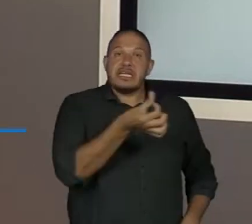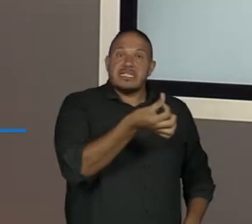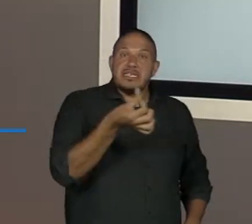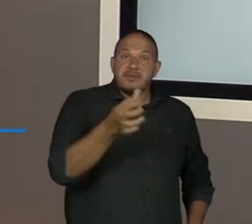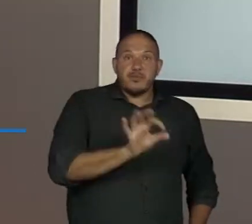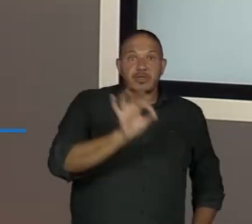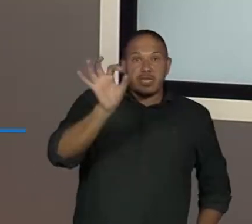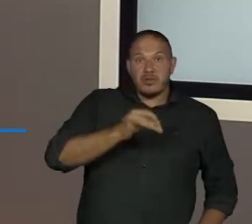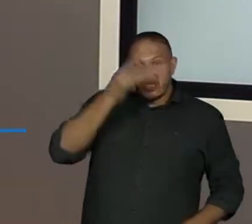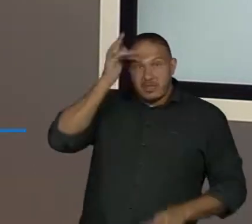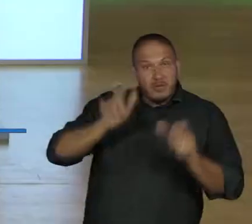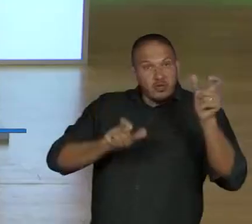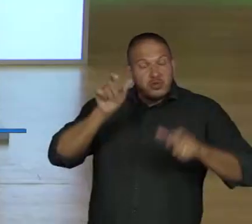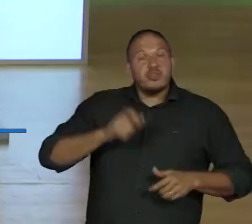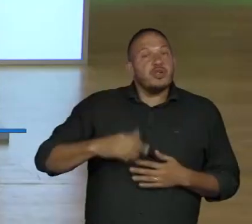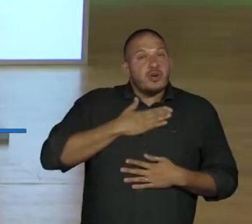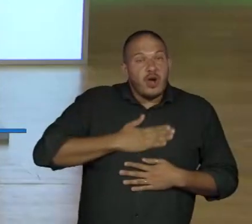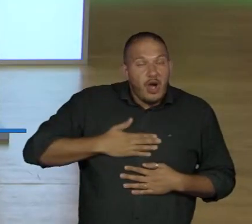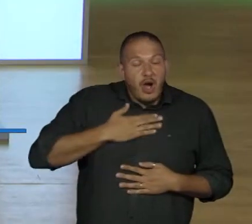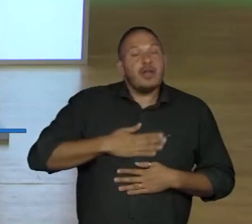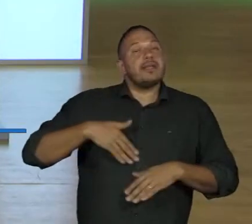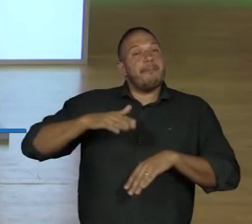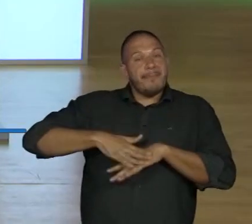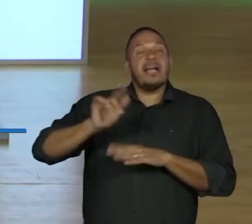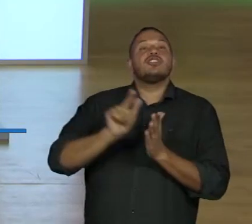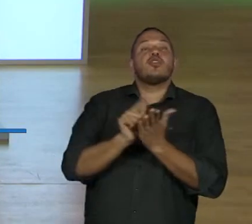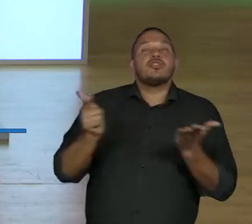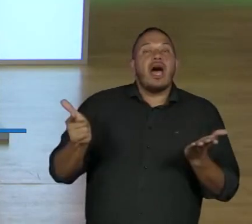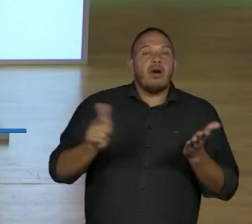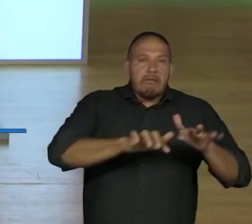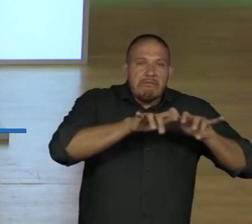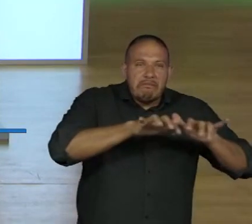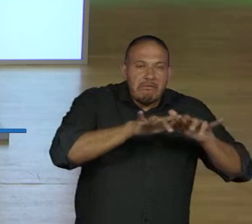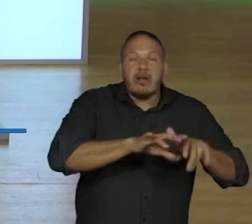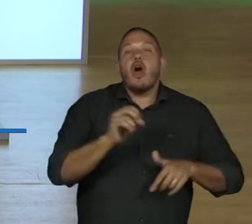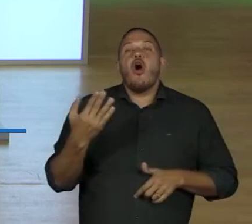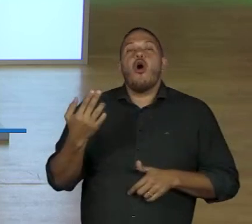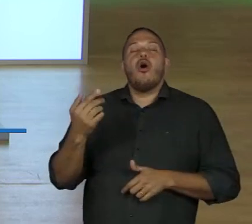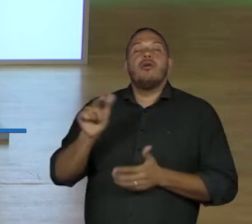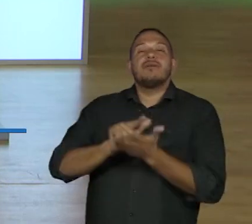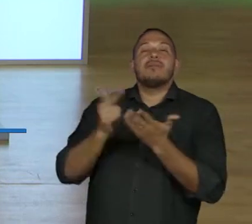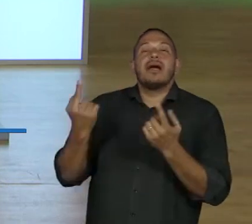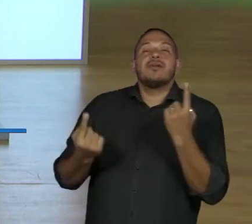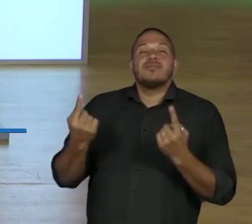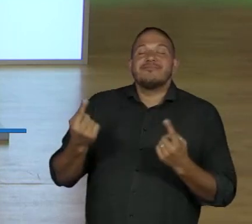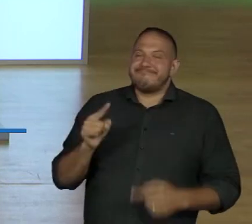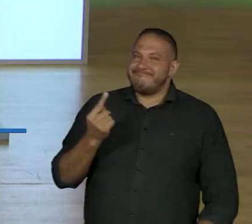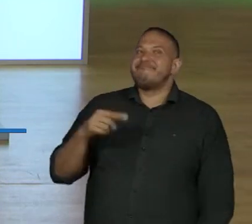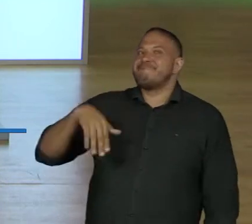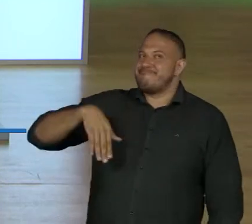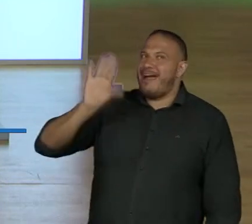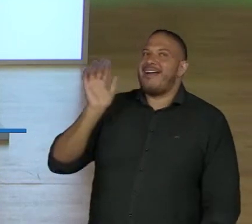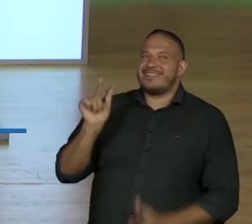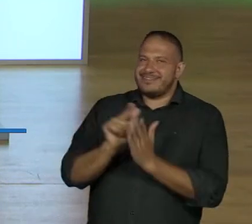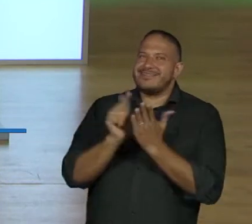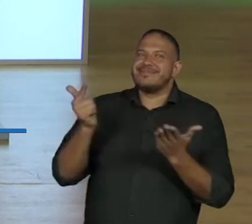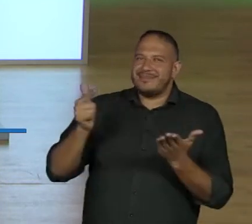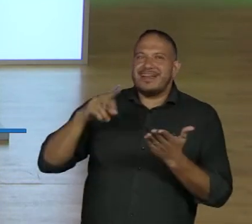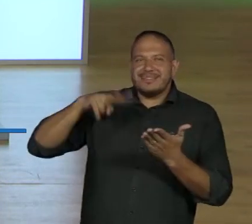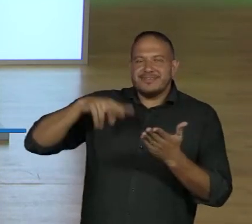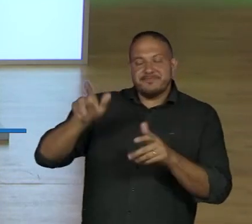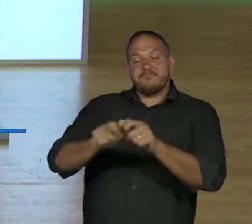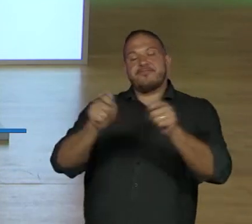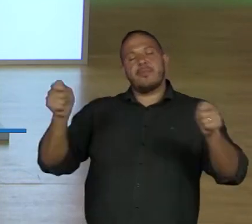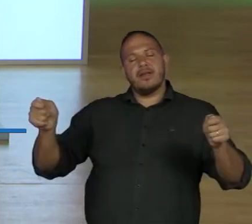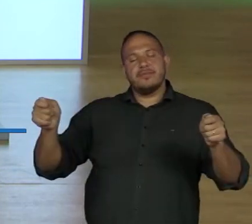das pessoas gostam também do jornal impresso, Eu prefiro manipular, vou direto no caderno que eu mais gosto. Sim. E ali